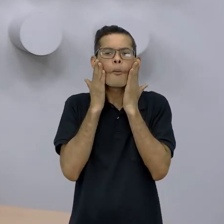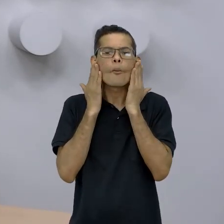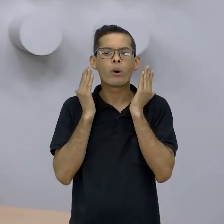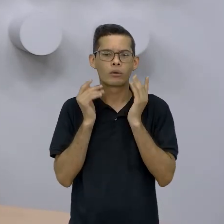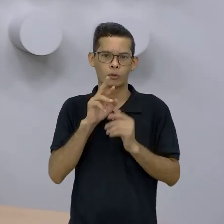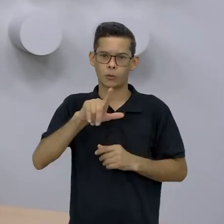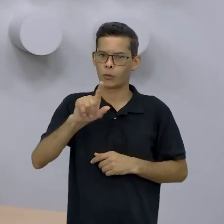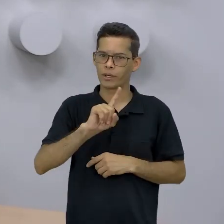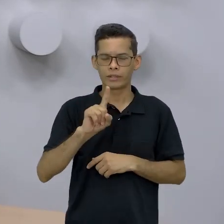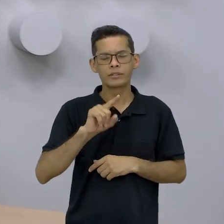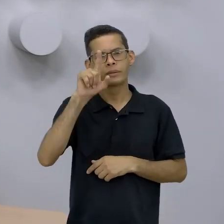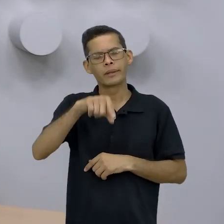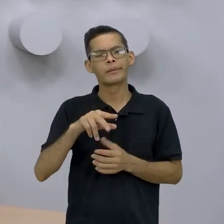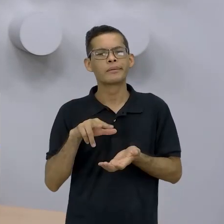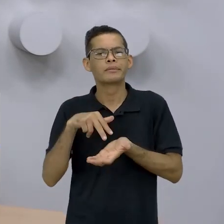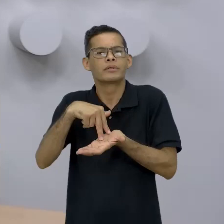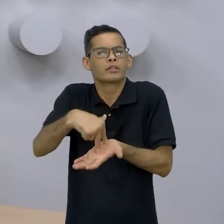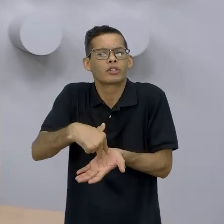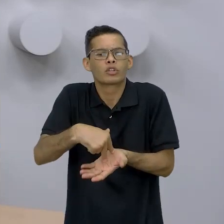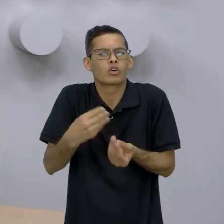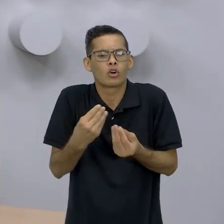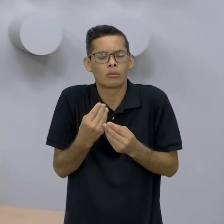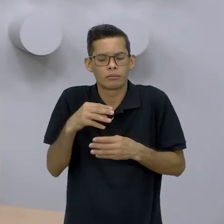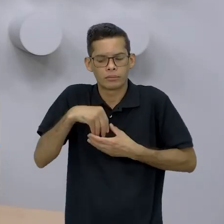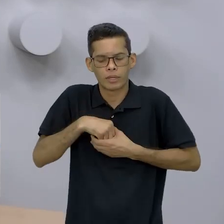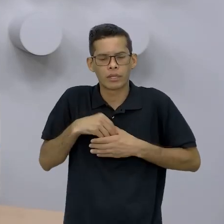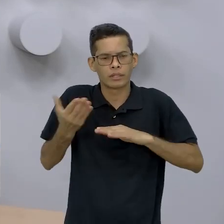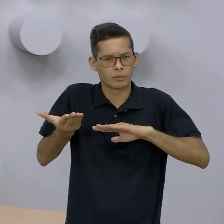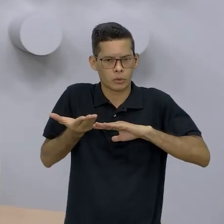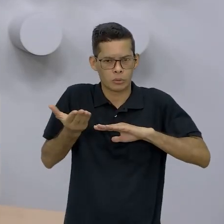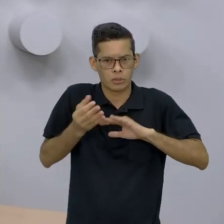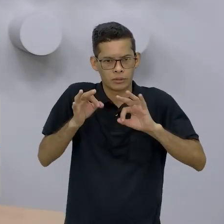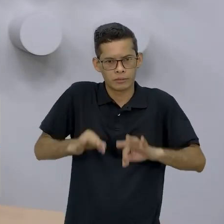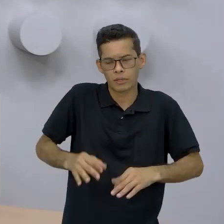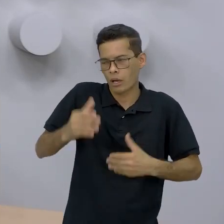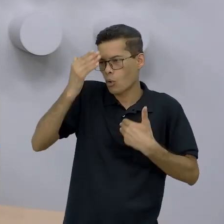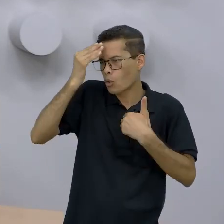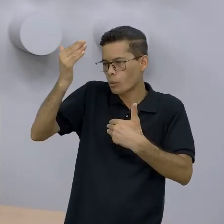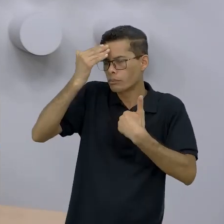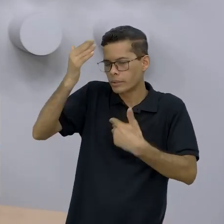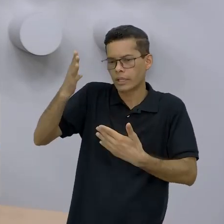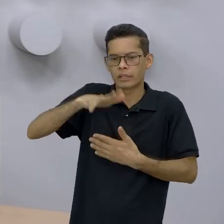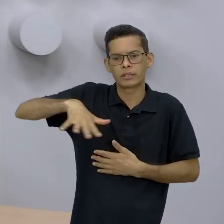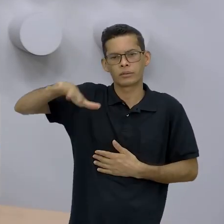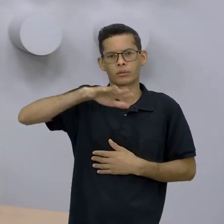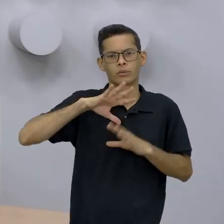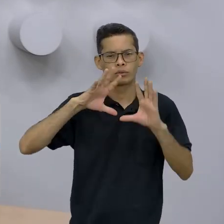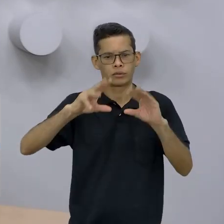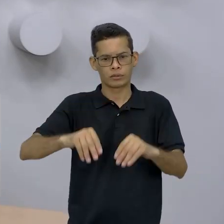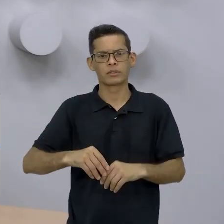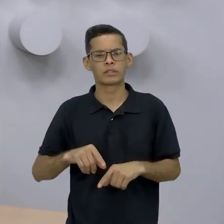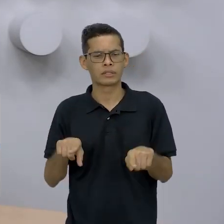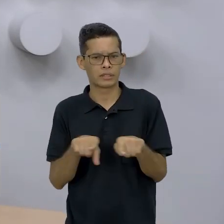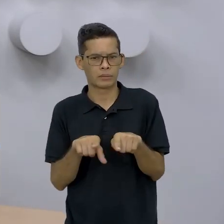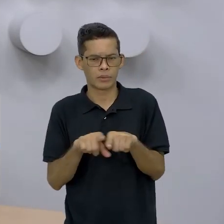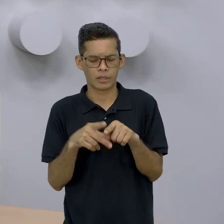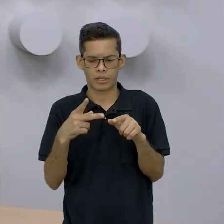e sim se manter contemporâneo no saber. Queria agradecer a presença de todos vocês, a da Pri